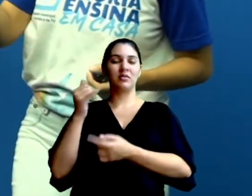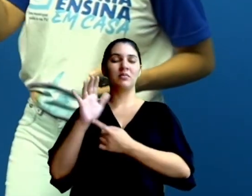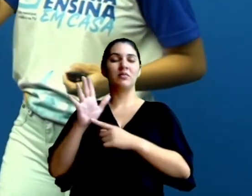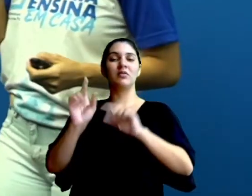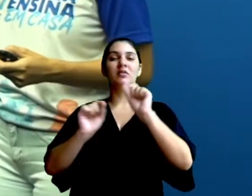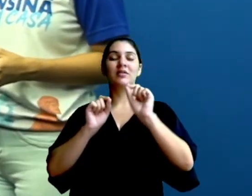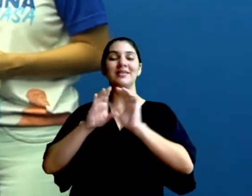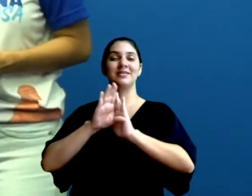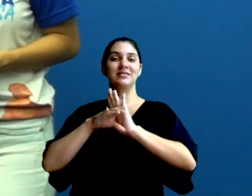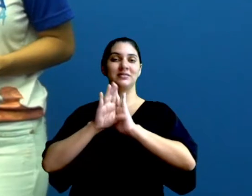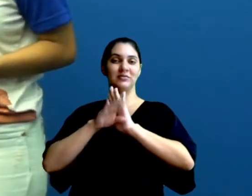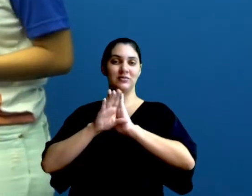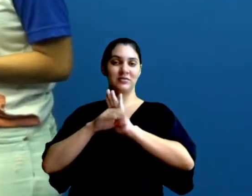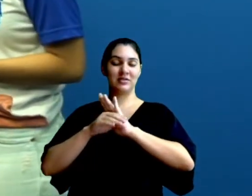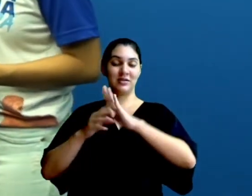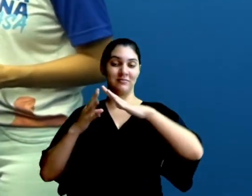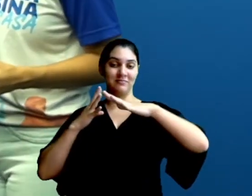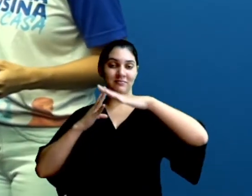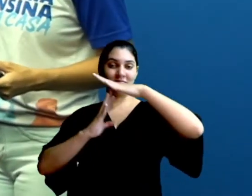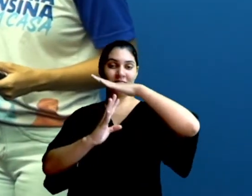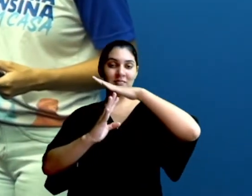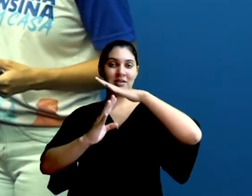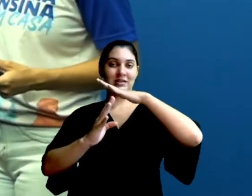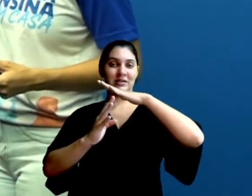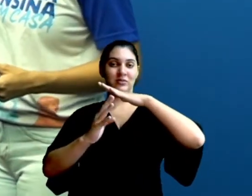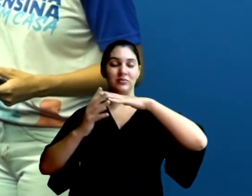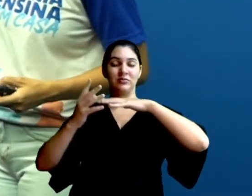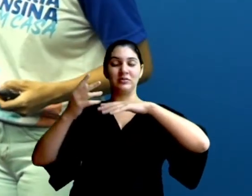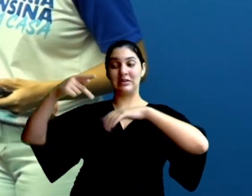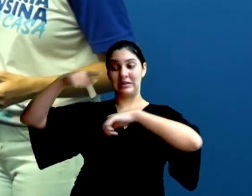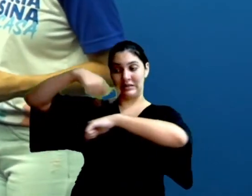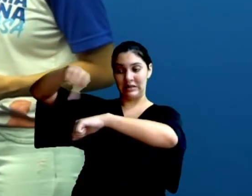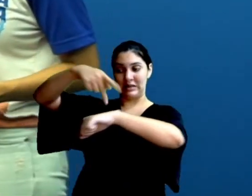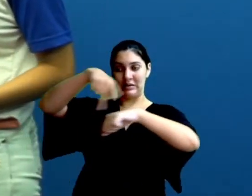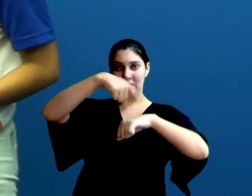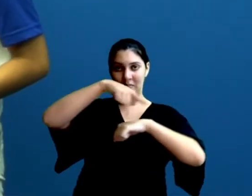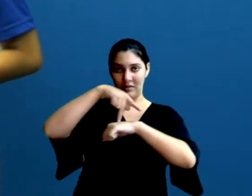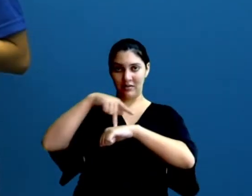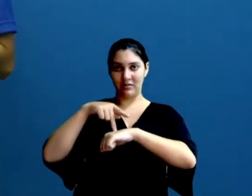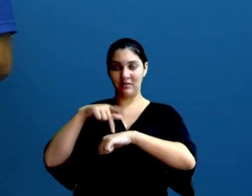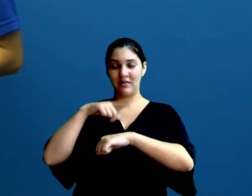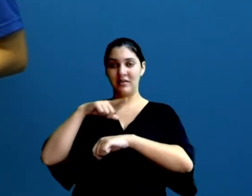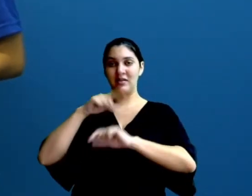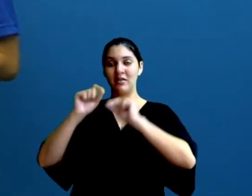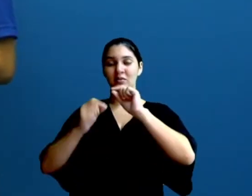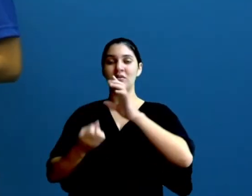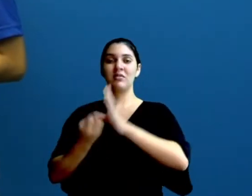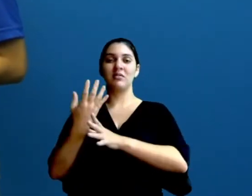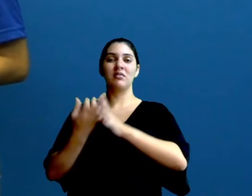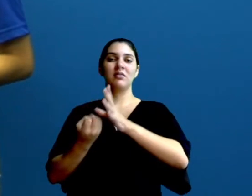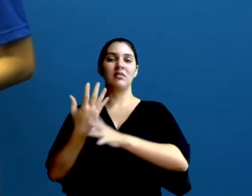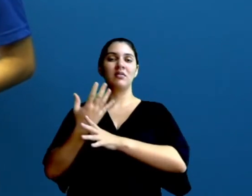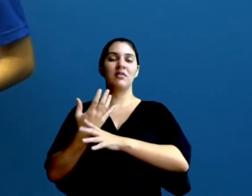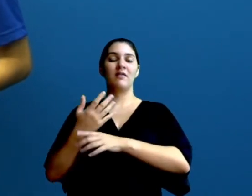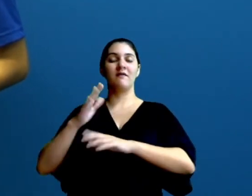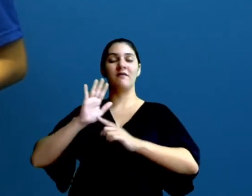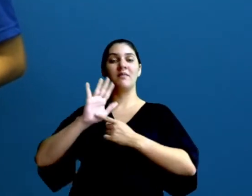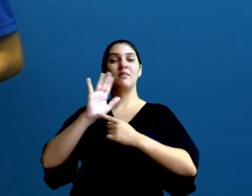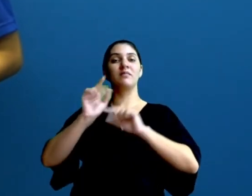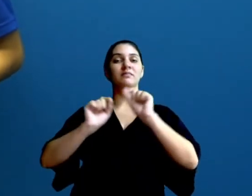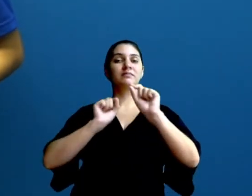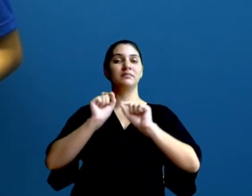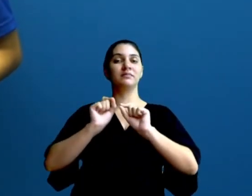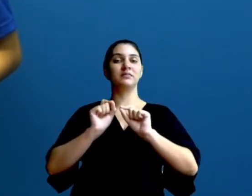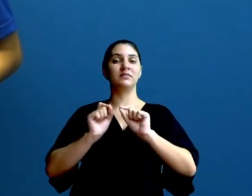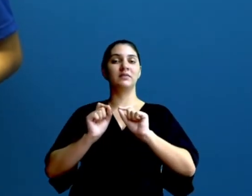esse conceito de migração internacional, ele vai ser criado, ele vai ser